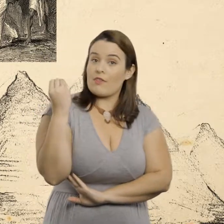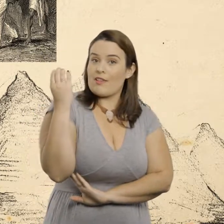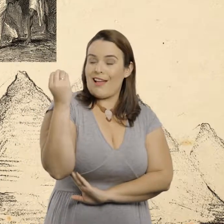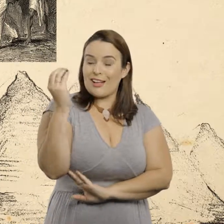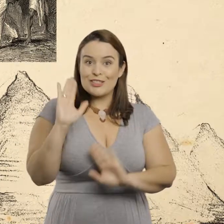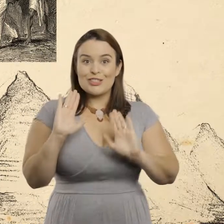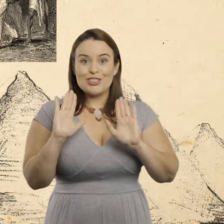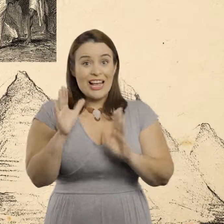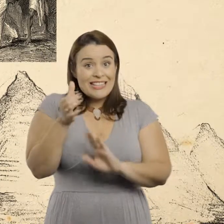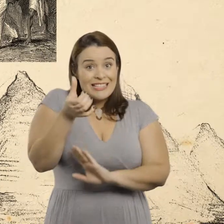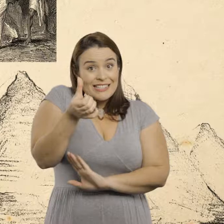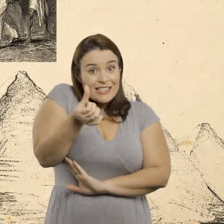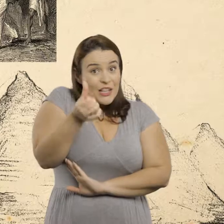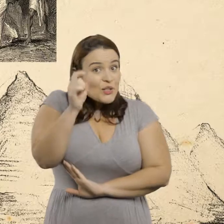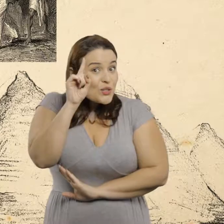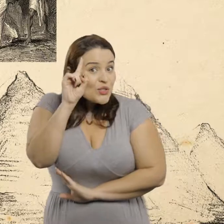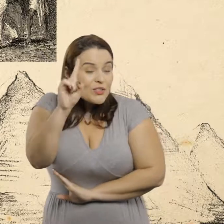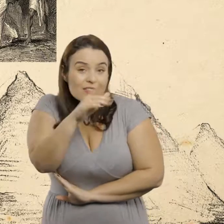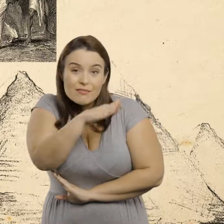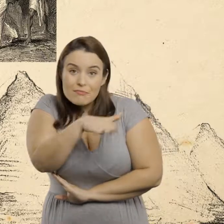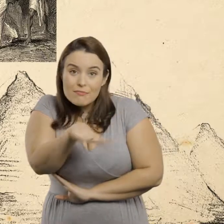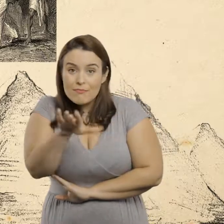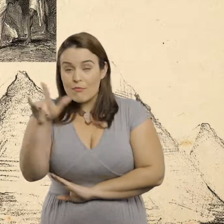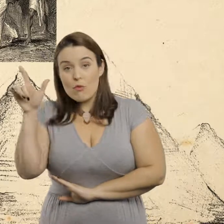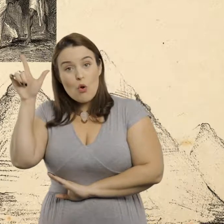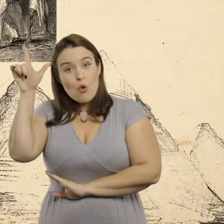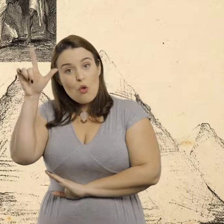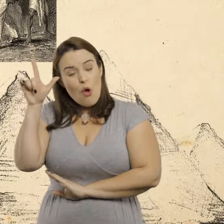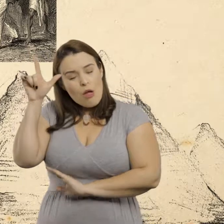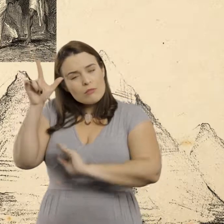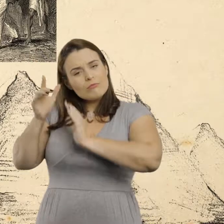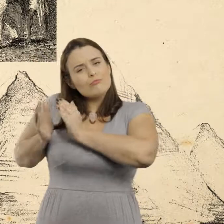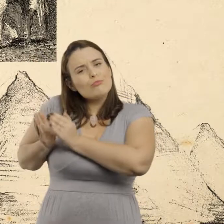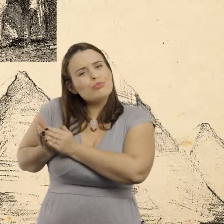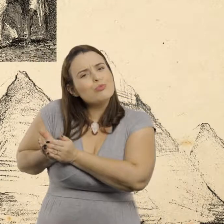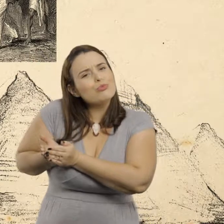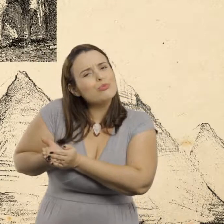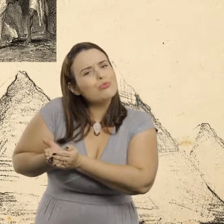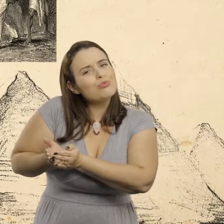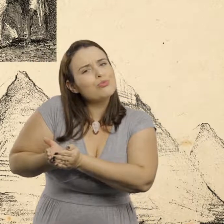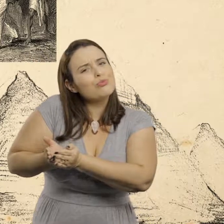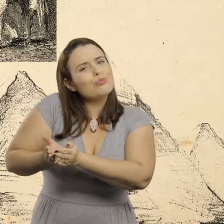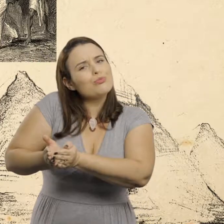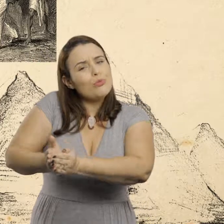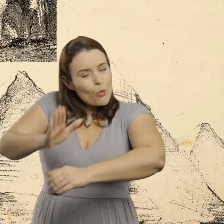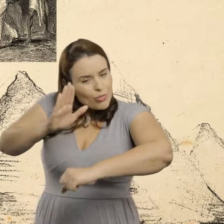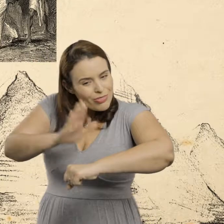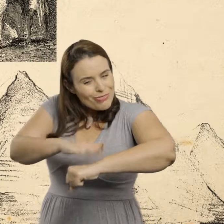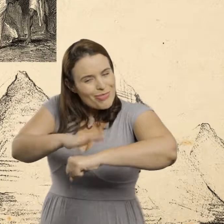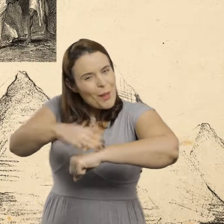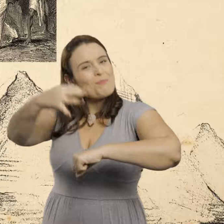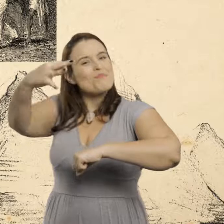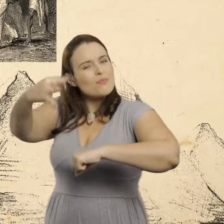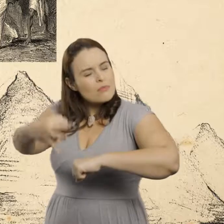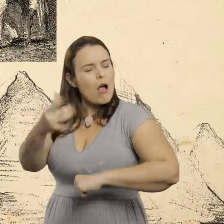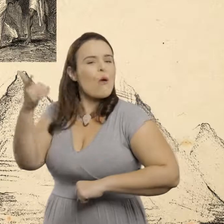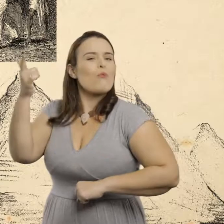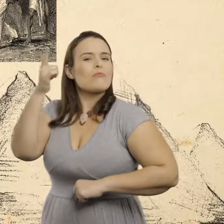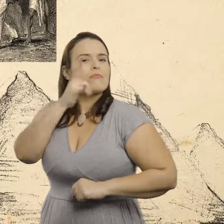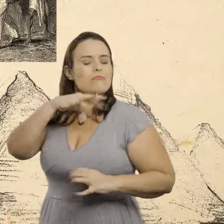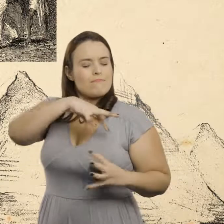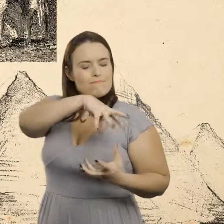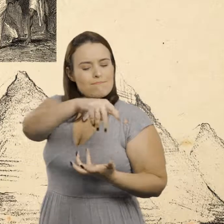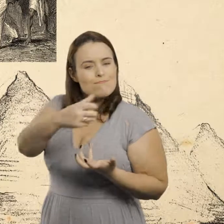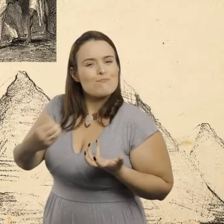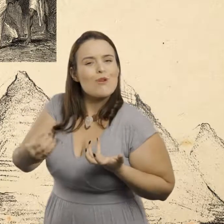das viagens. Já tinha passado 6 dias e meio desde que saiu de Londres. Estava dentro do tempo previsto para